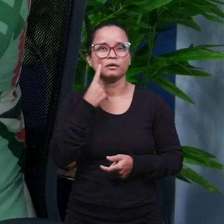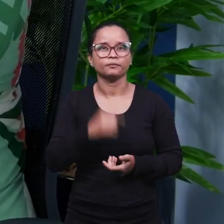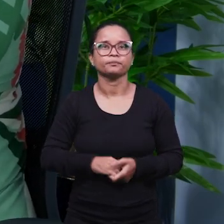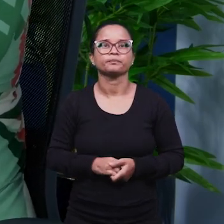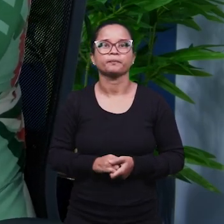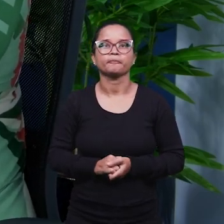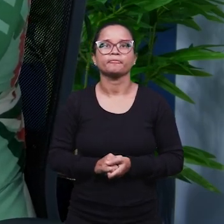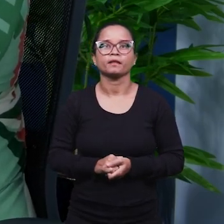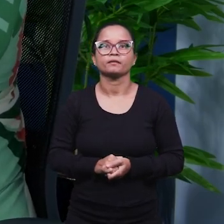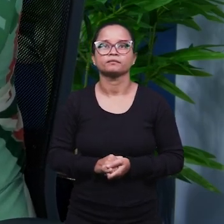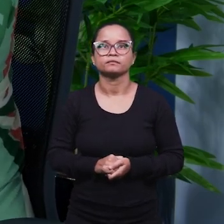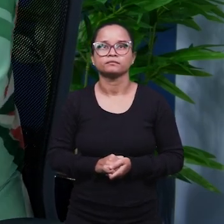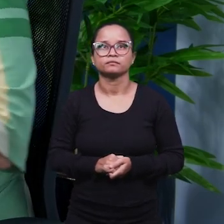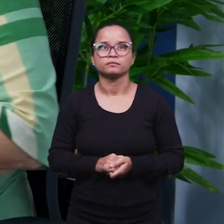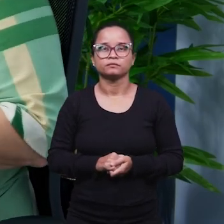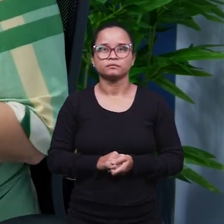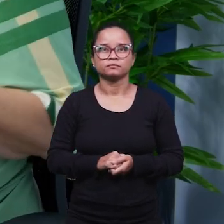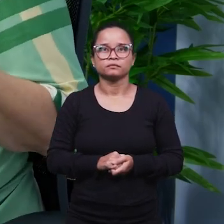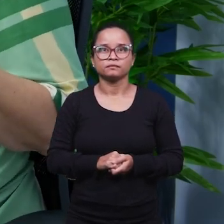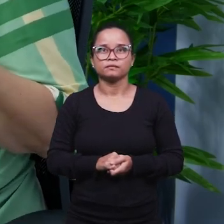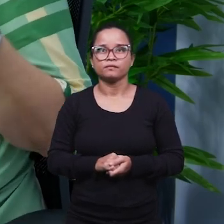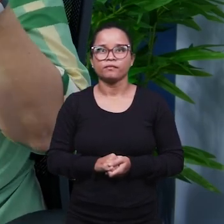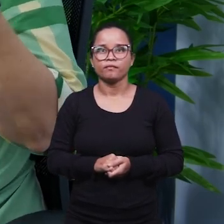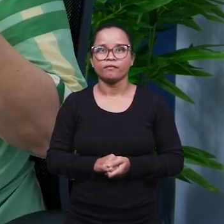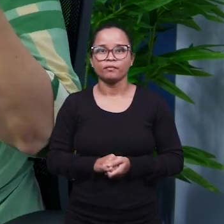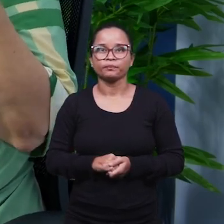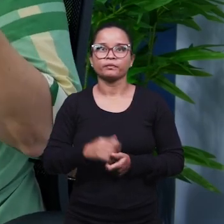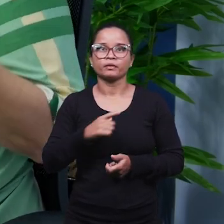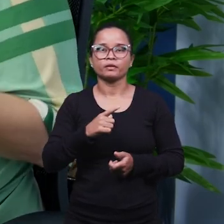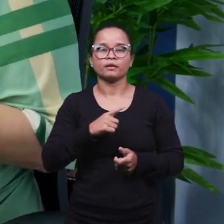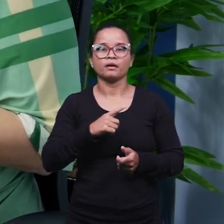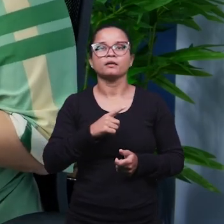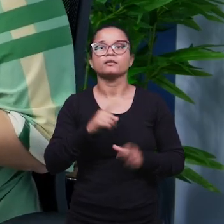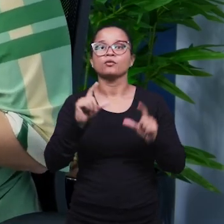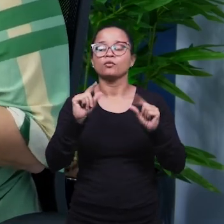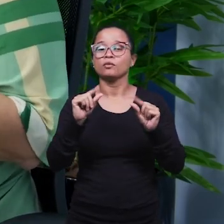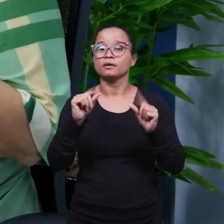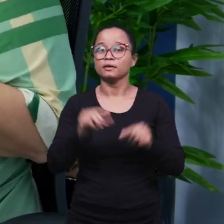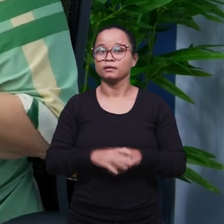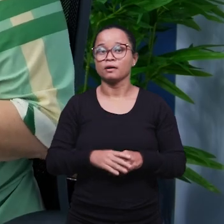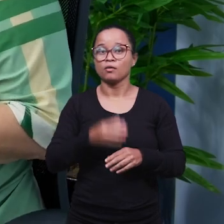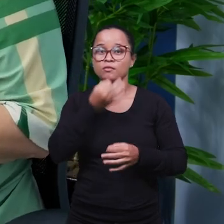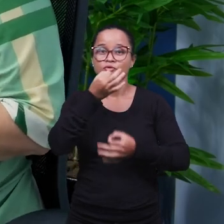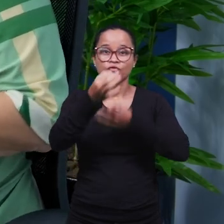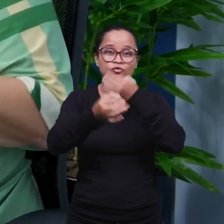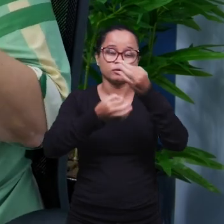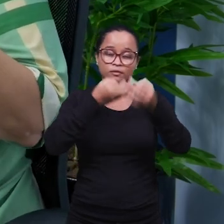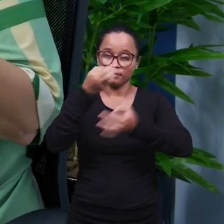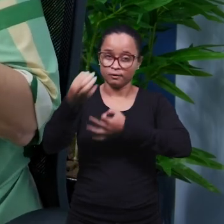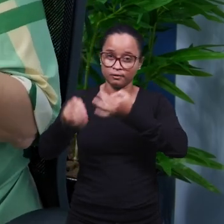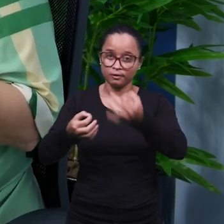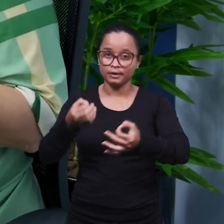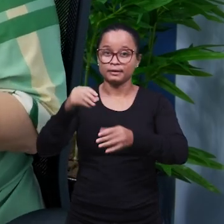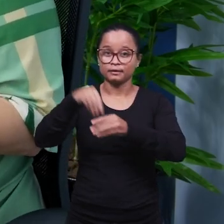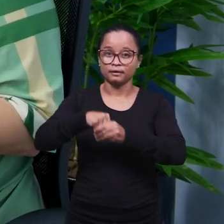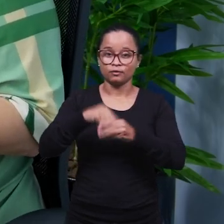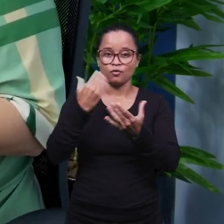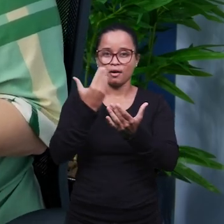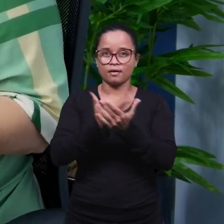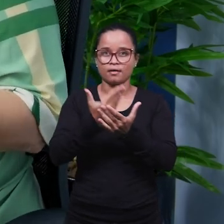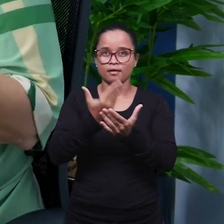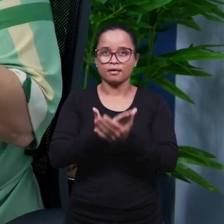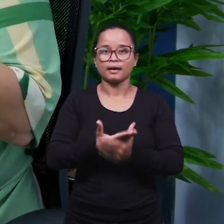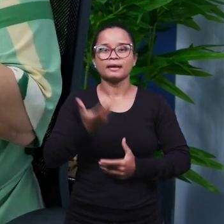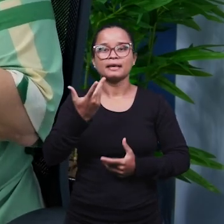tenho a opção do quê? De um enriquecimento, que são algumas sugestões que nós damos dentro daquela